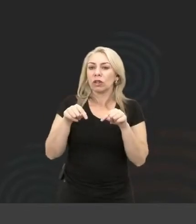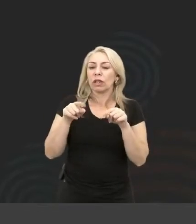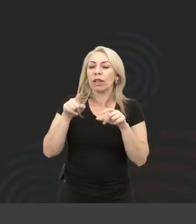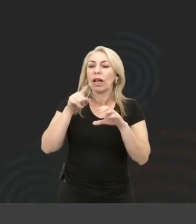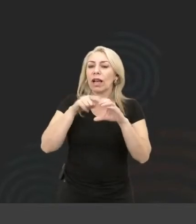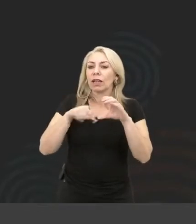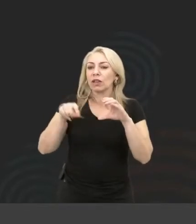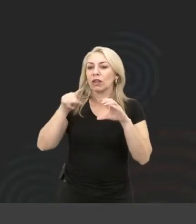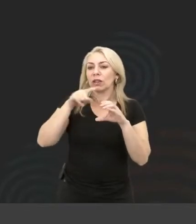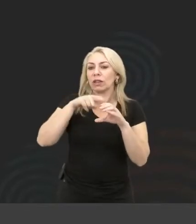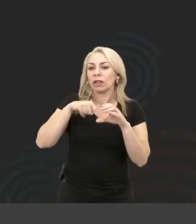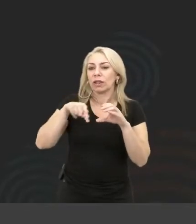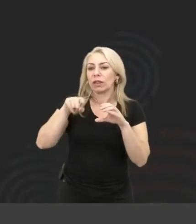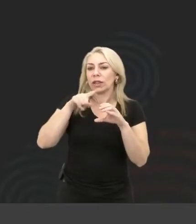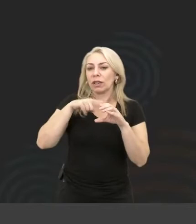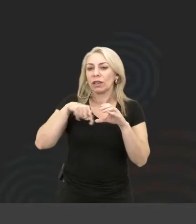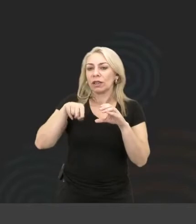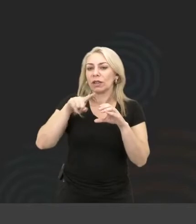E